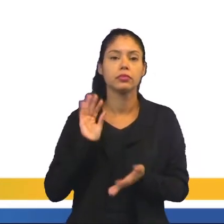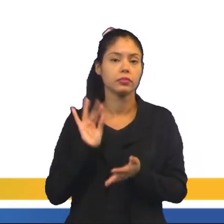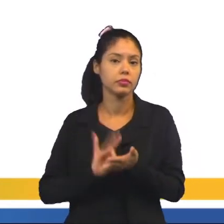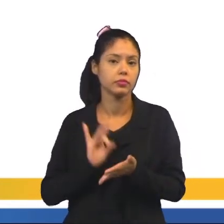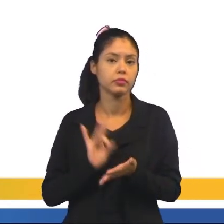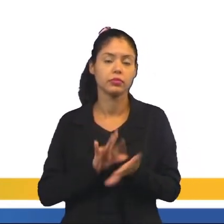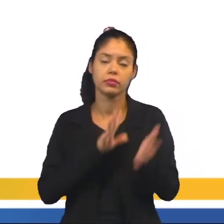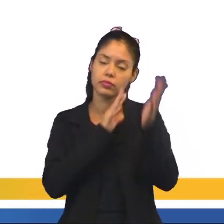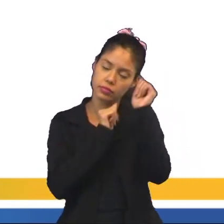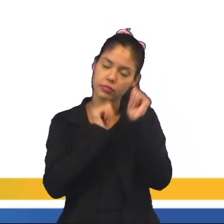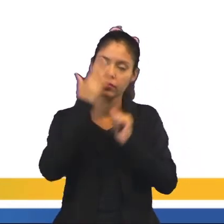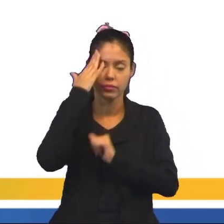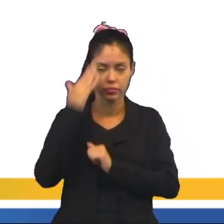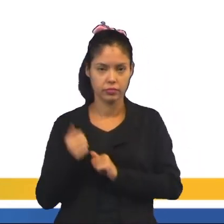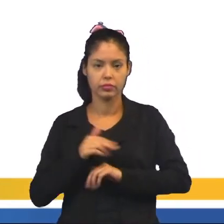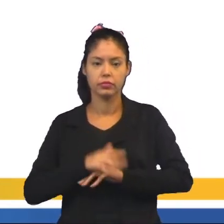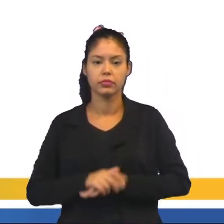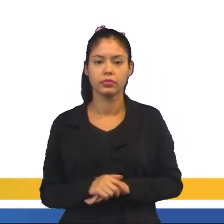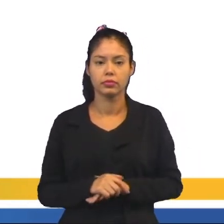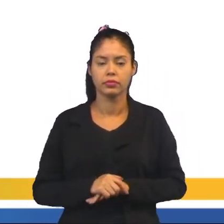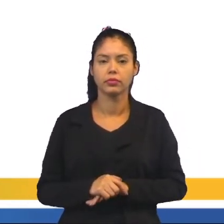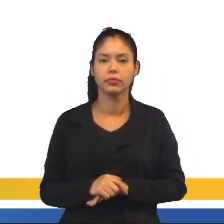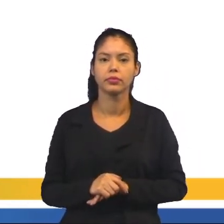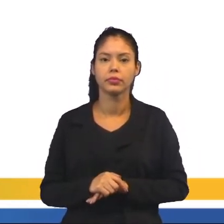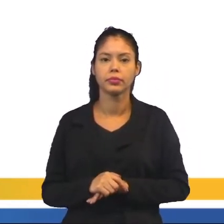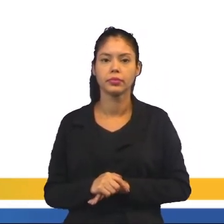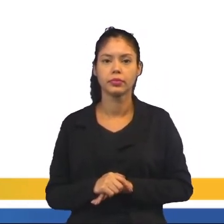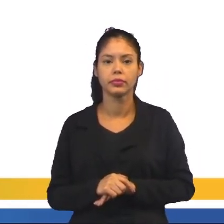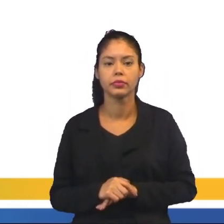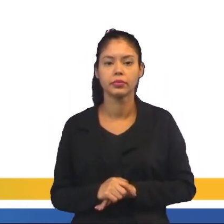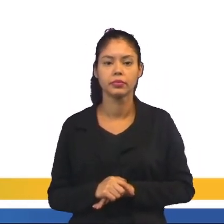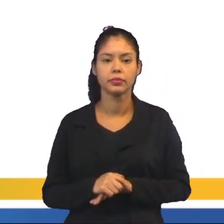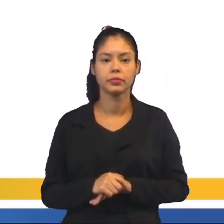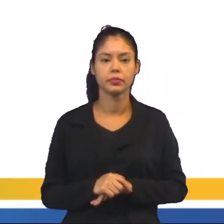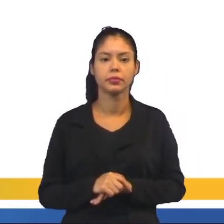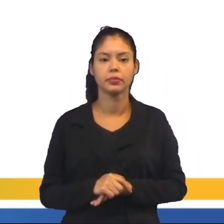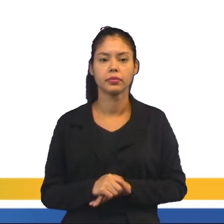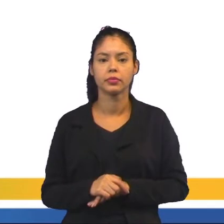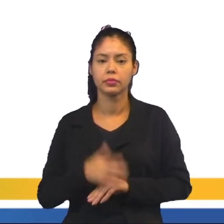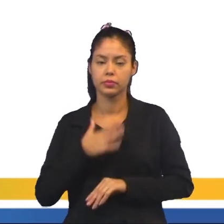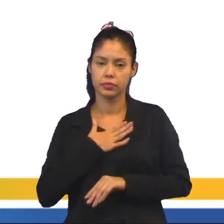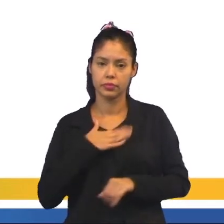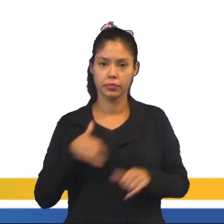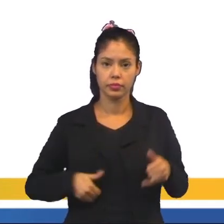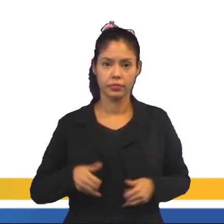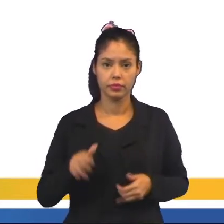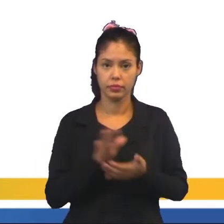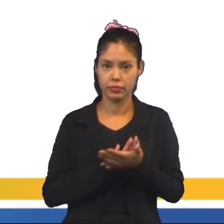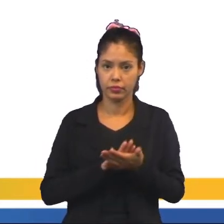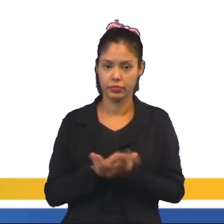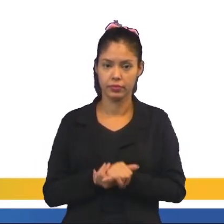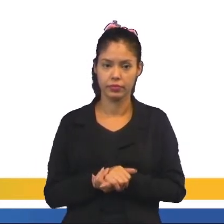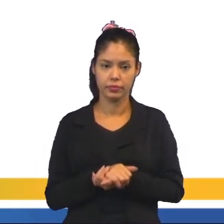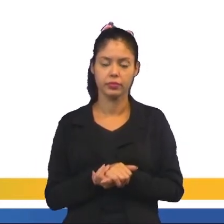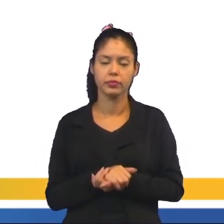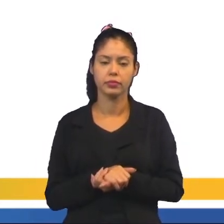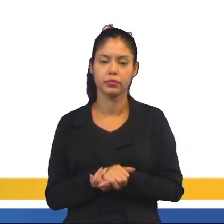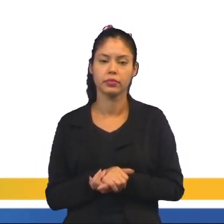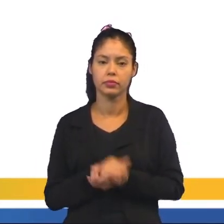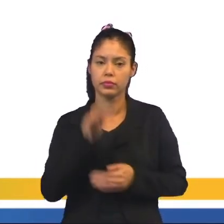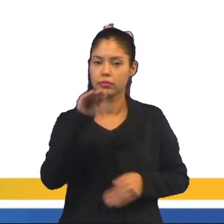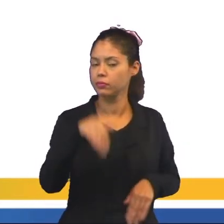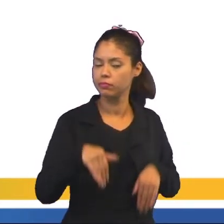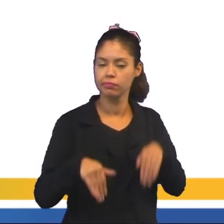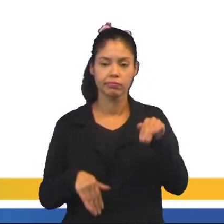o fato de ele dormir já você já sabe que ele está em estado de repouso né Se eu disser me primo nada é